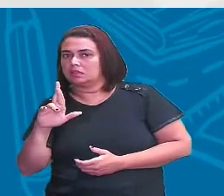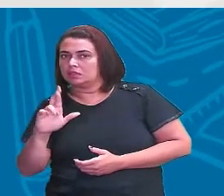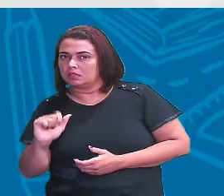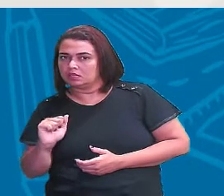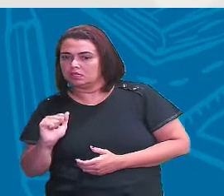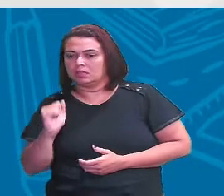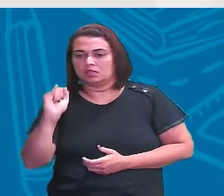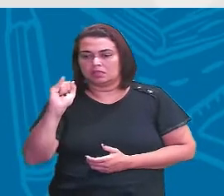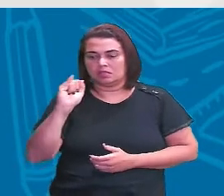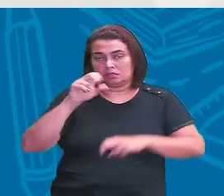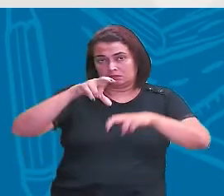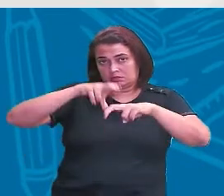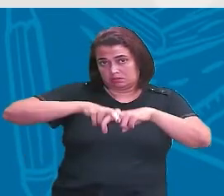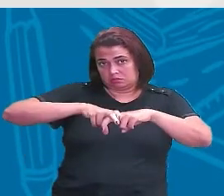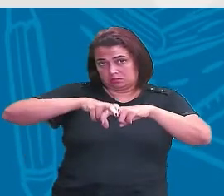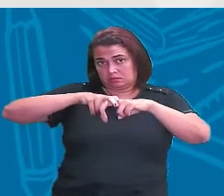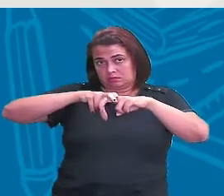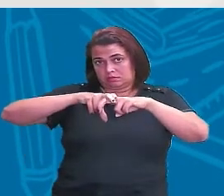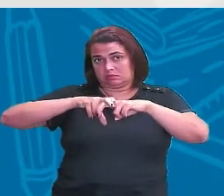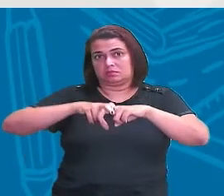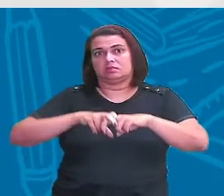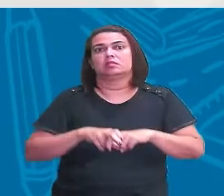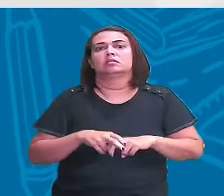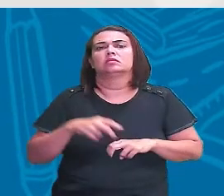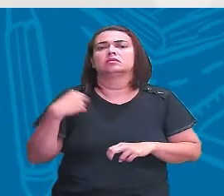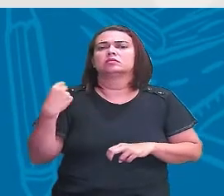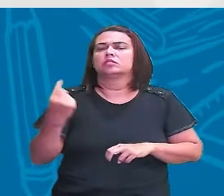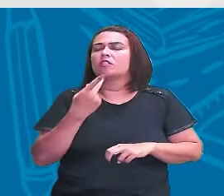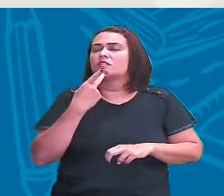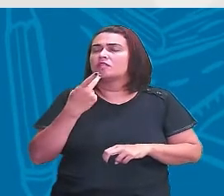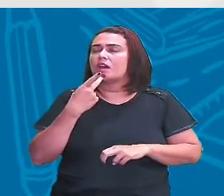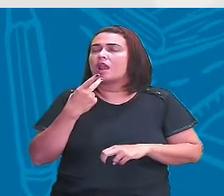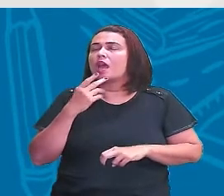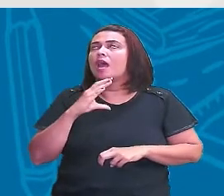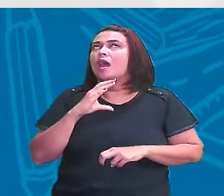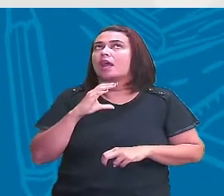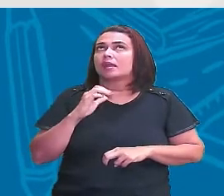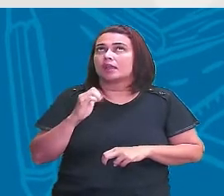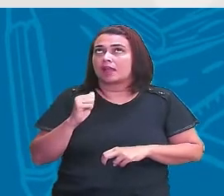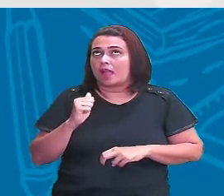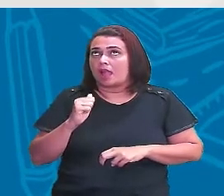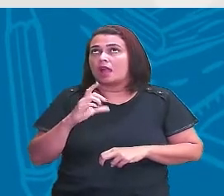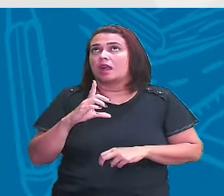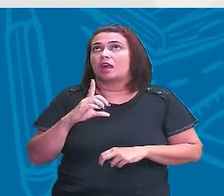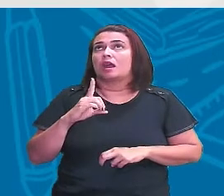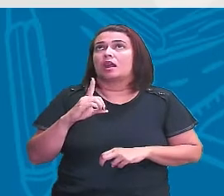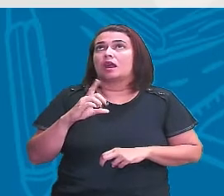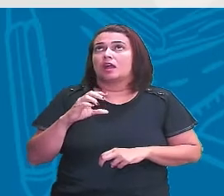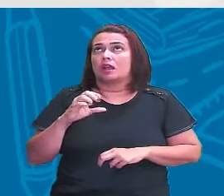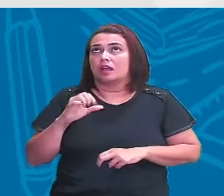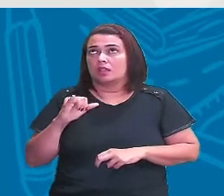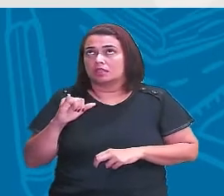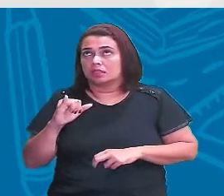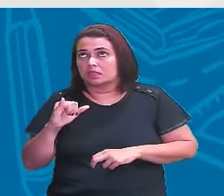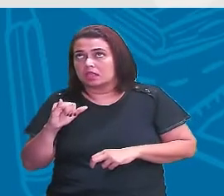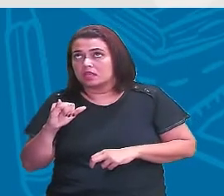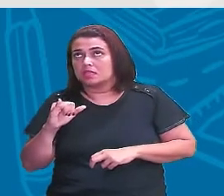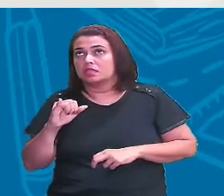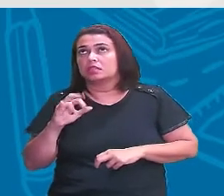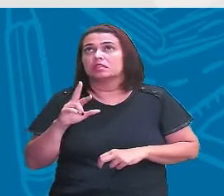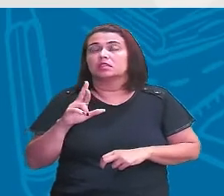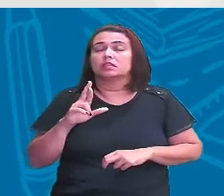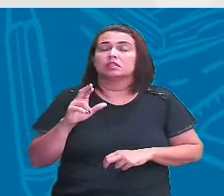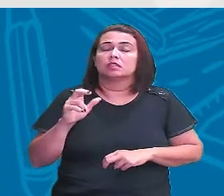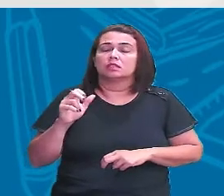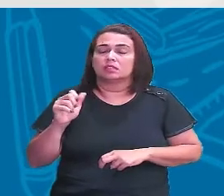Cadeira. Olha só, já quando a gente já fala, se você falar pausadamente, devagarinho, a gente